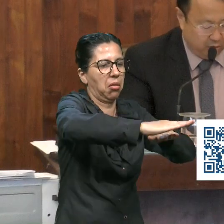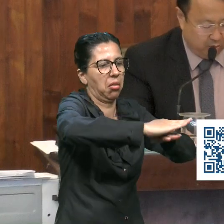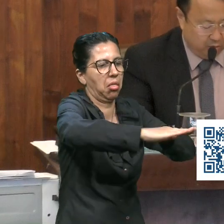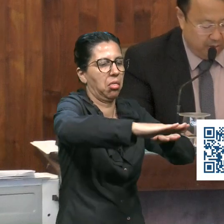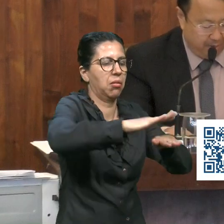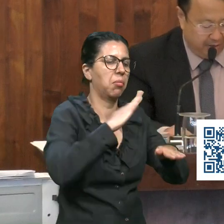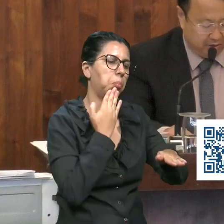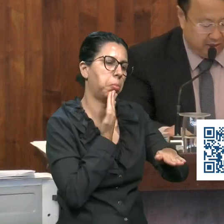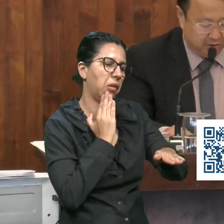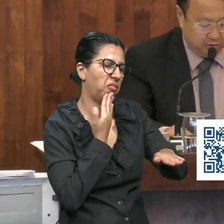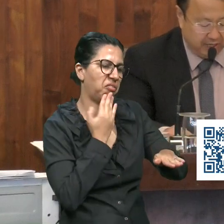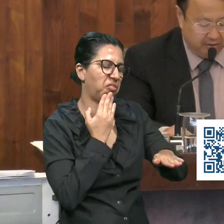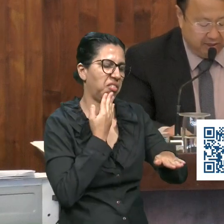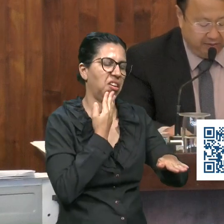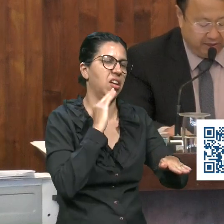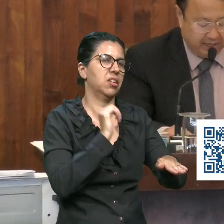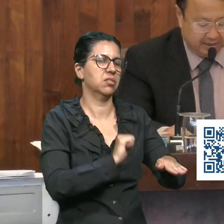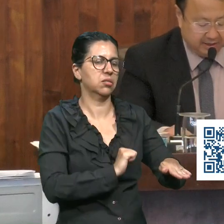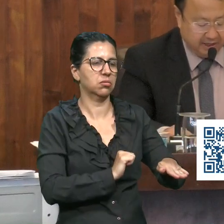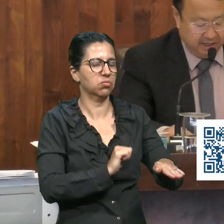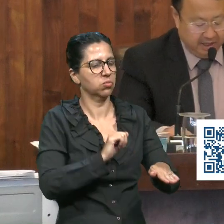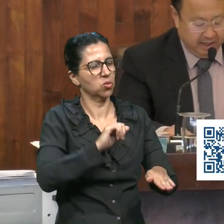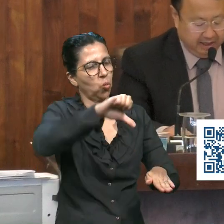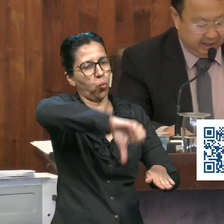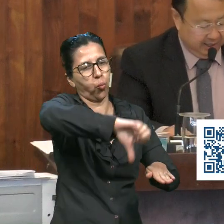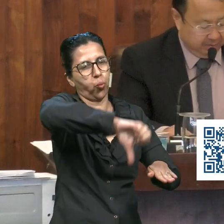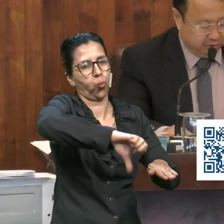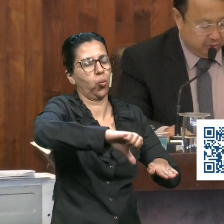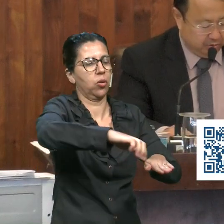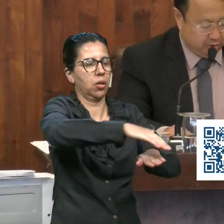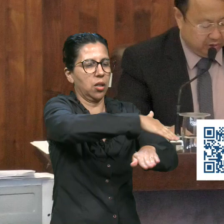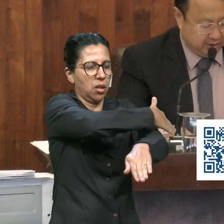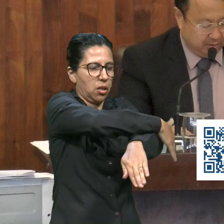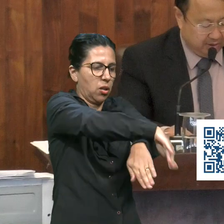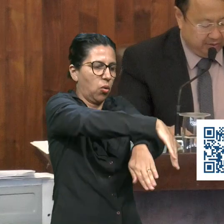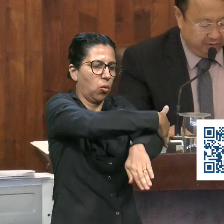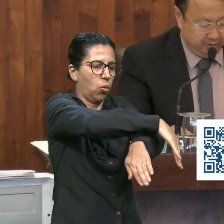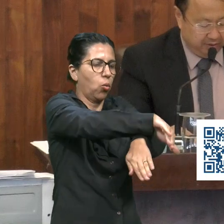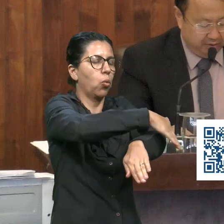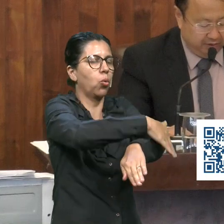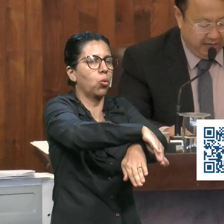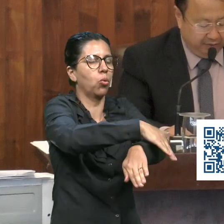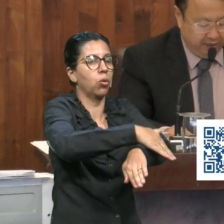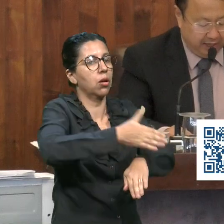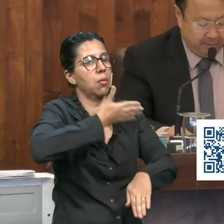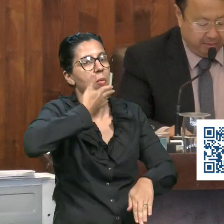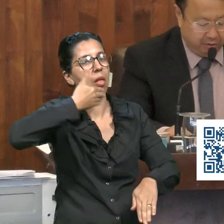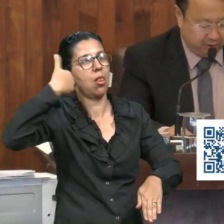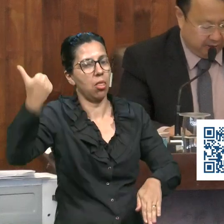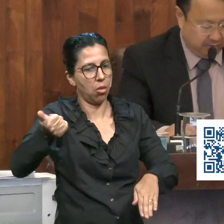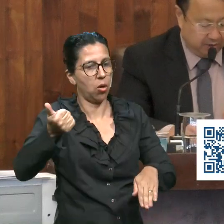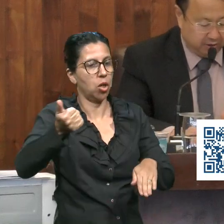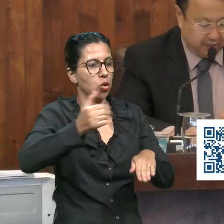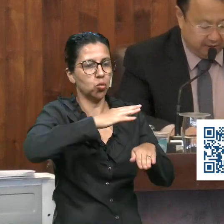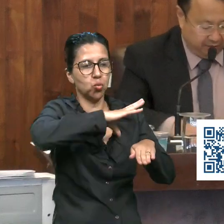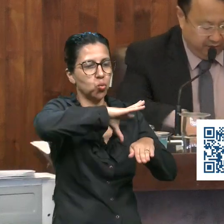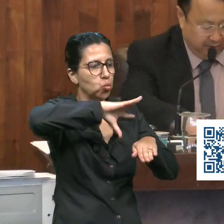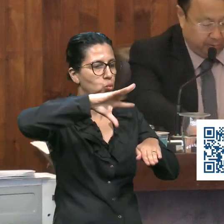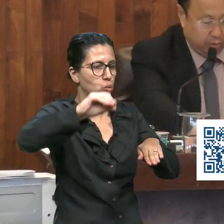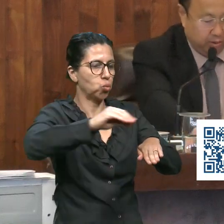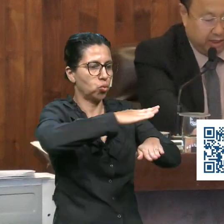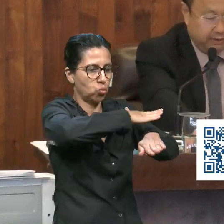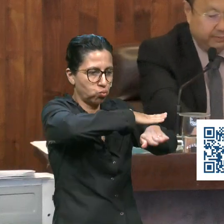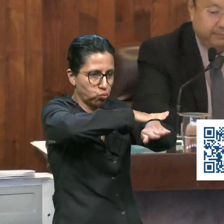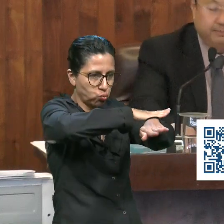bem como com reparos que resultaram ineficazes. Entendemos como solução mais viável o recapeamento total da mencionada